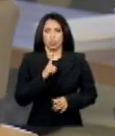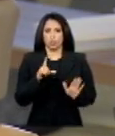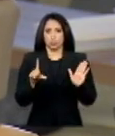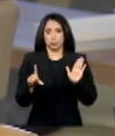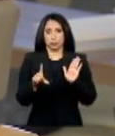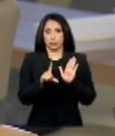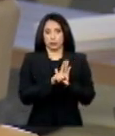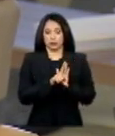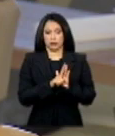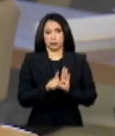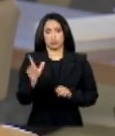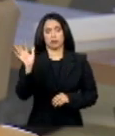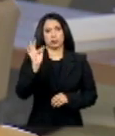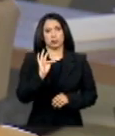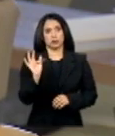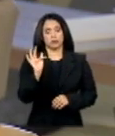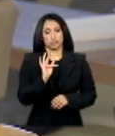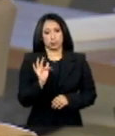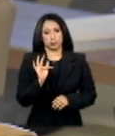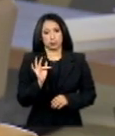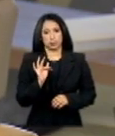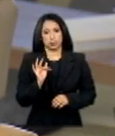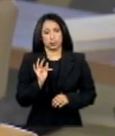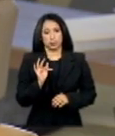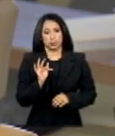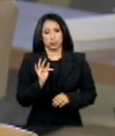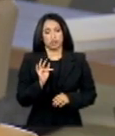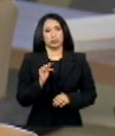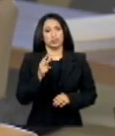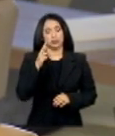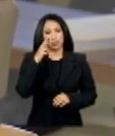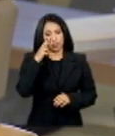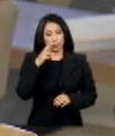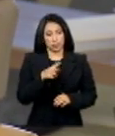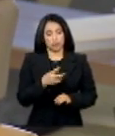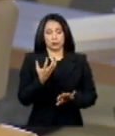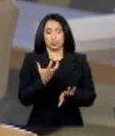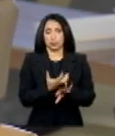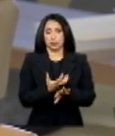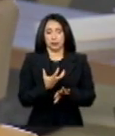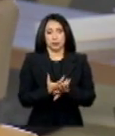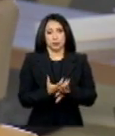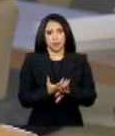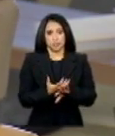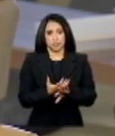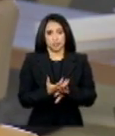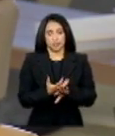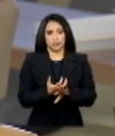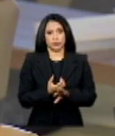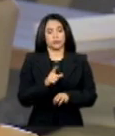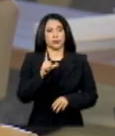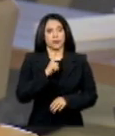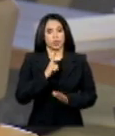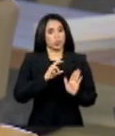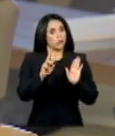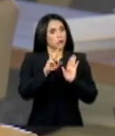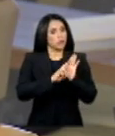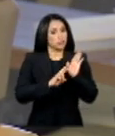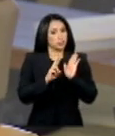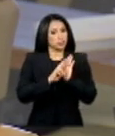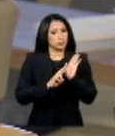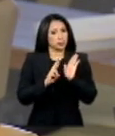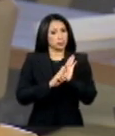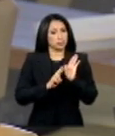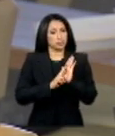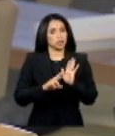de tal modo que é uma exaustão do tratamento da matéria a existência de uma regra dentro federal